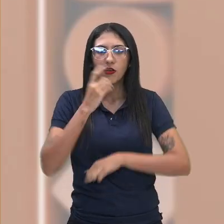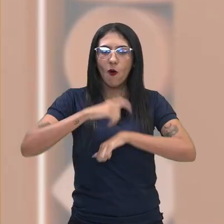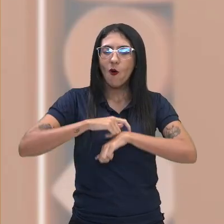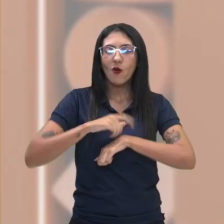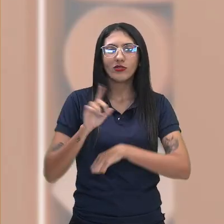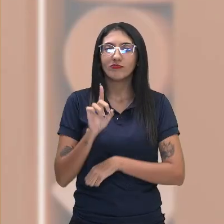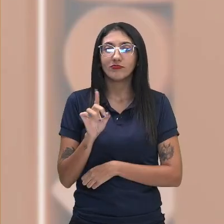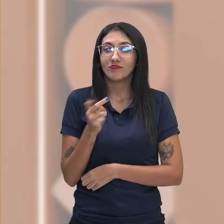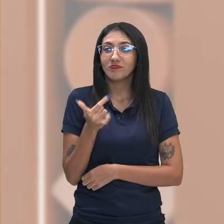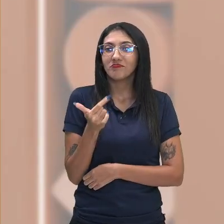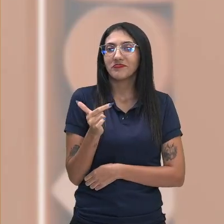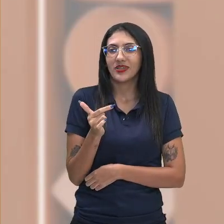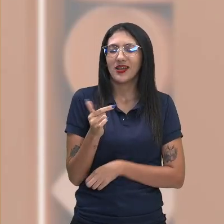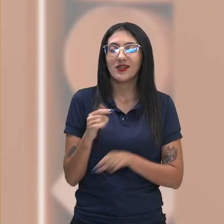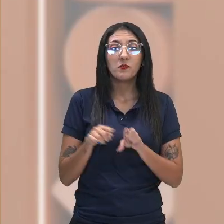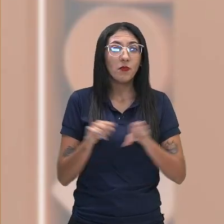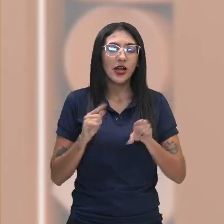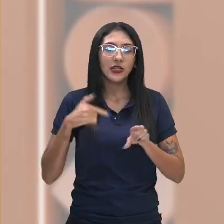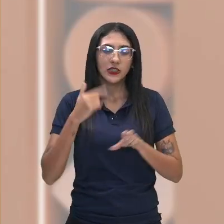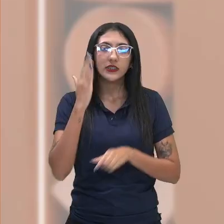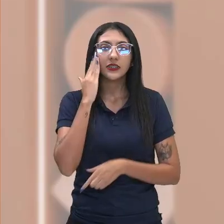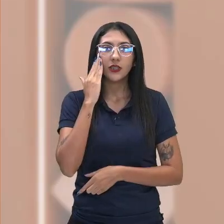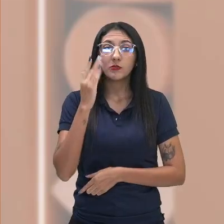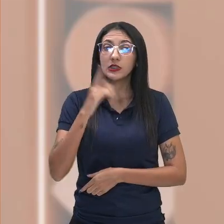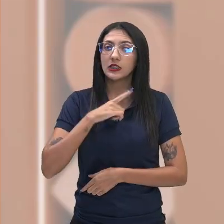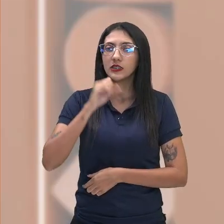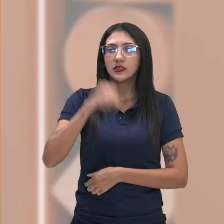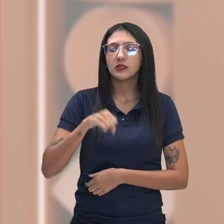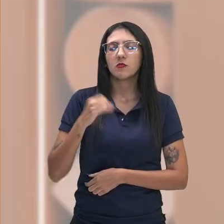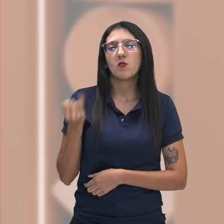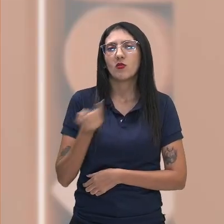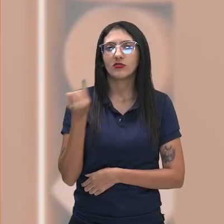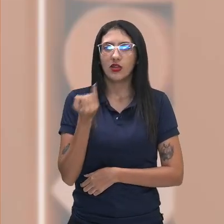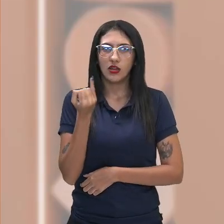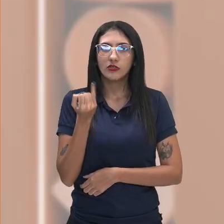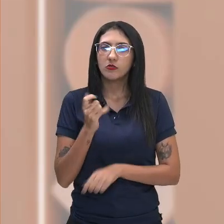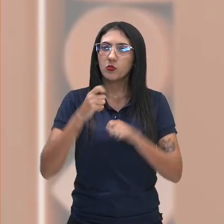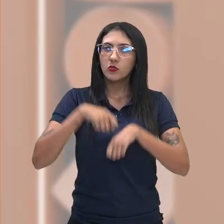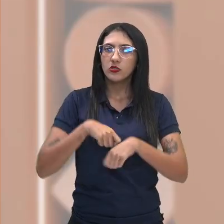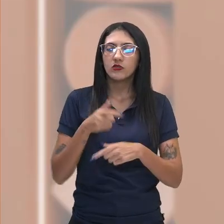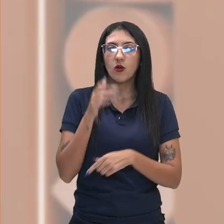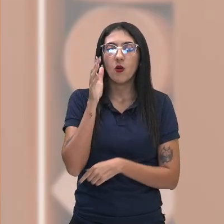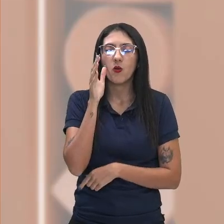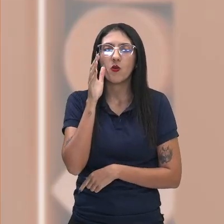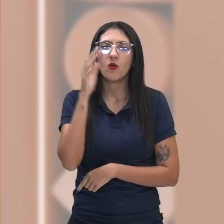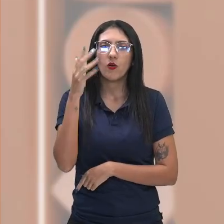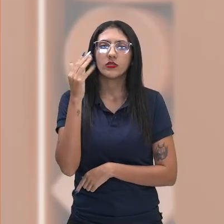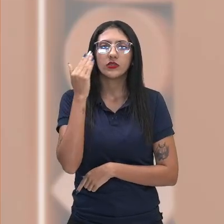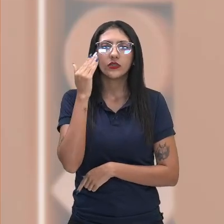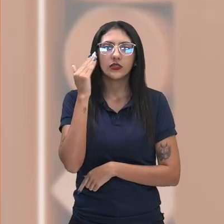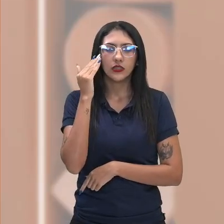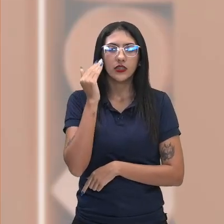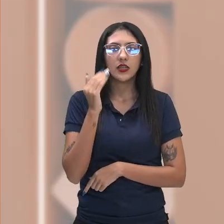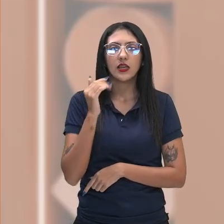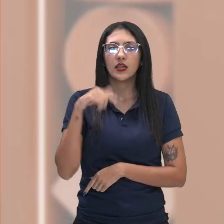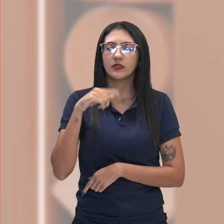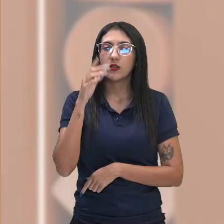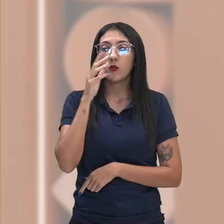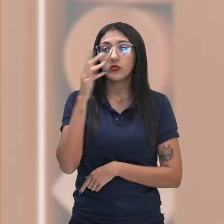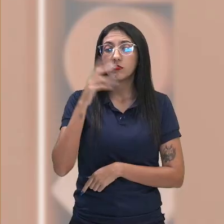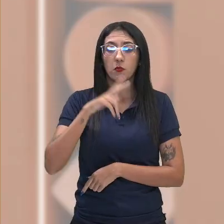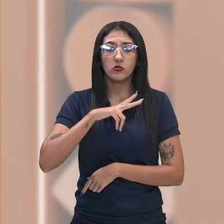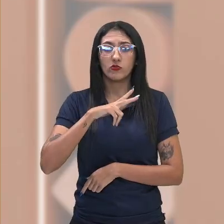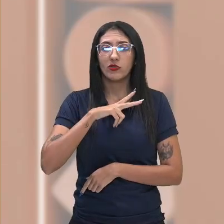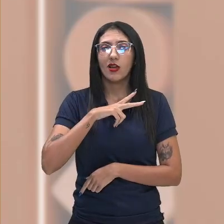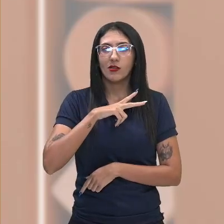e segundos, mas que é importante para compreendermos a subjetividade, seja